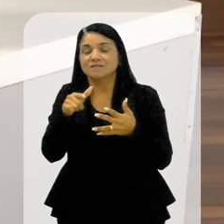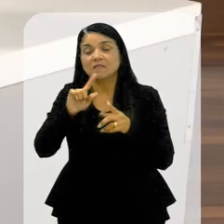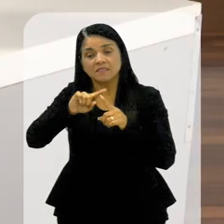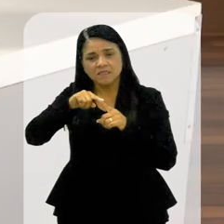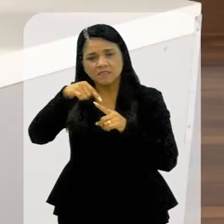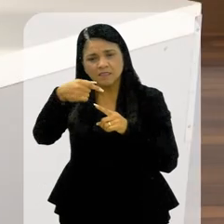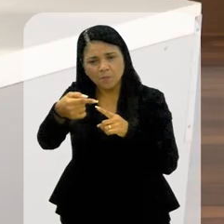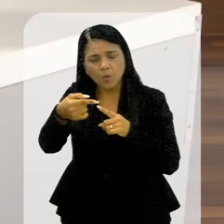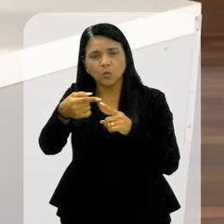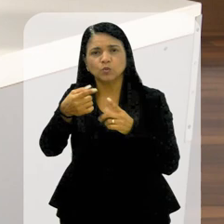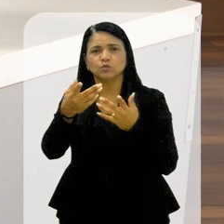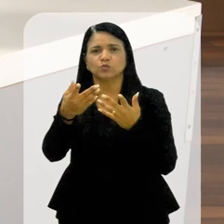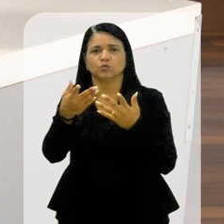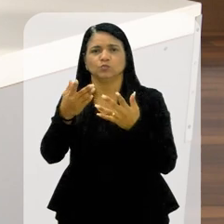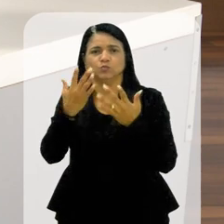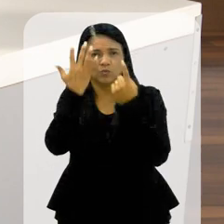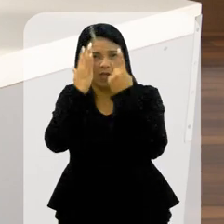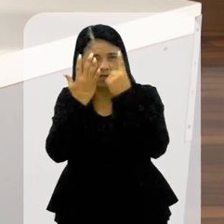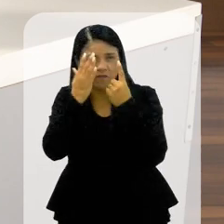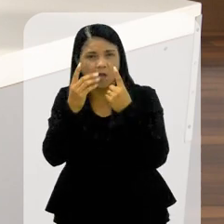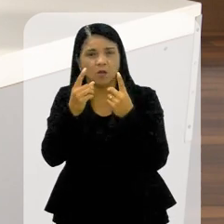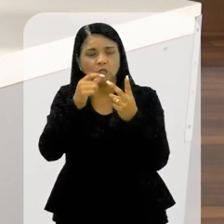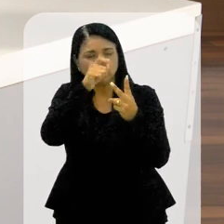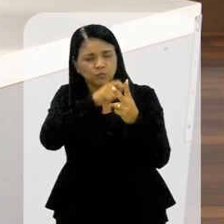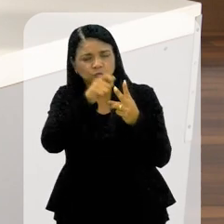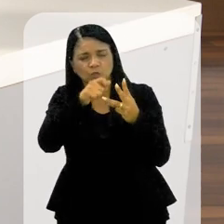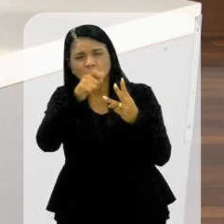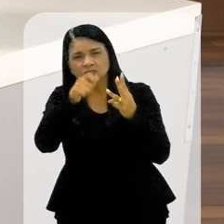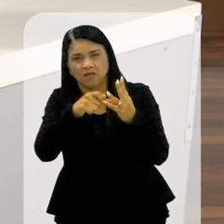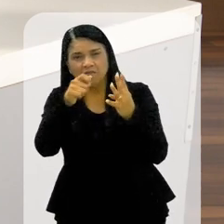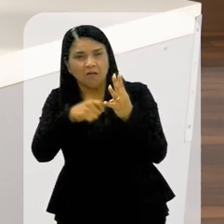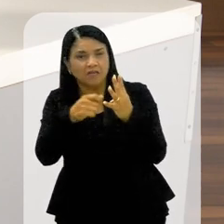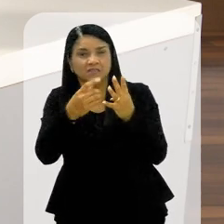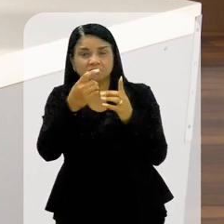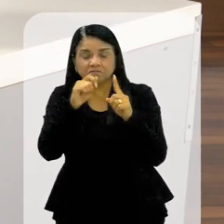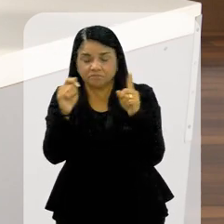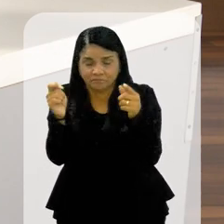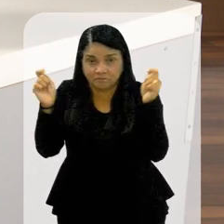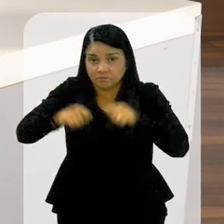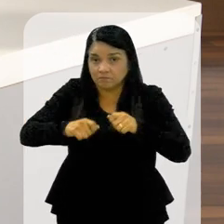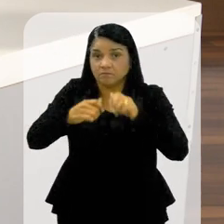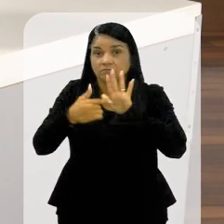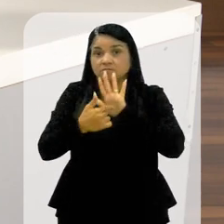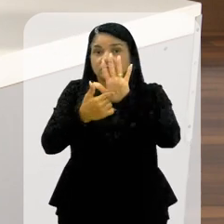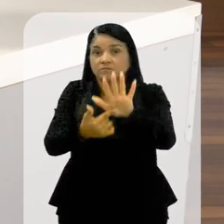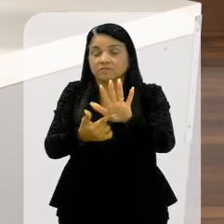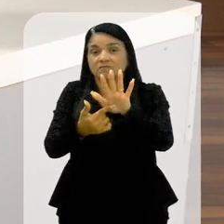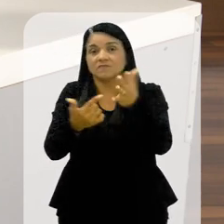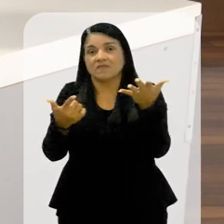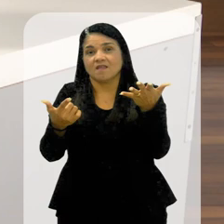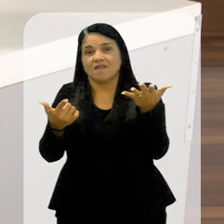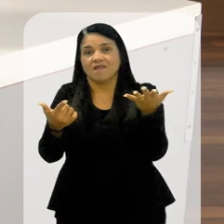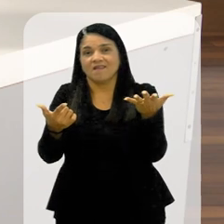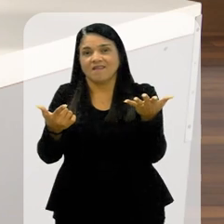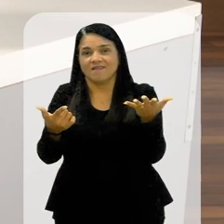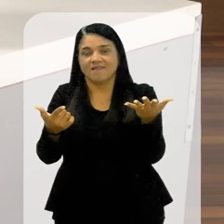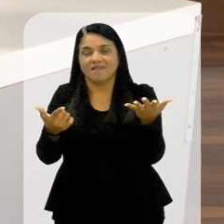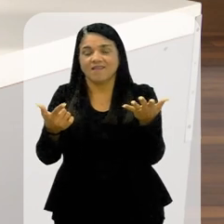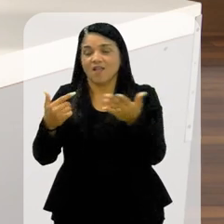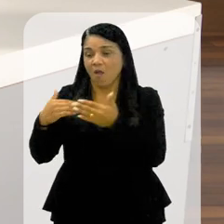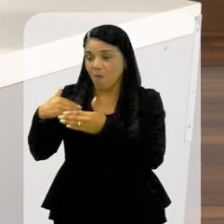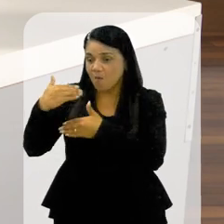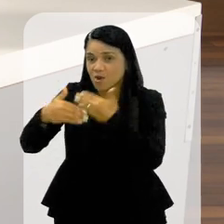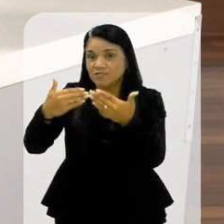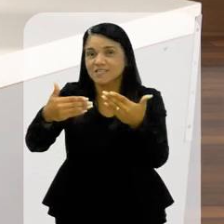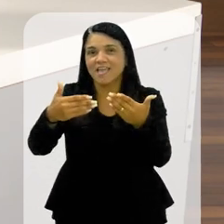curto intervalo pós-carnaval, de 4 ou talvez 3 meses, sim, 4 meses, deixar exposto. Porque é um